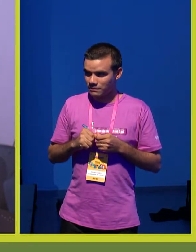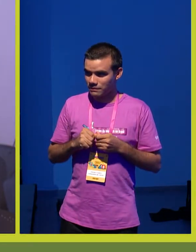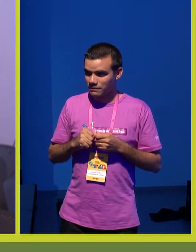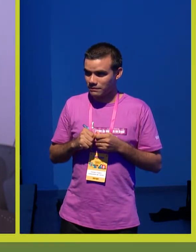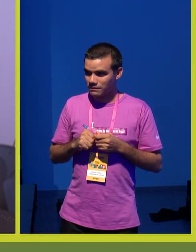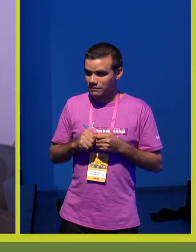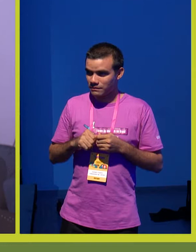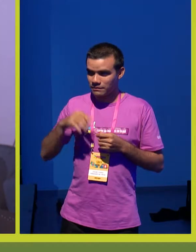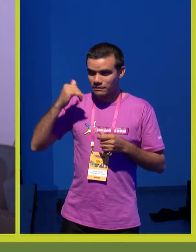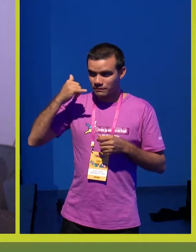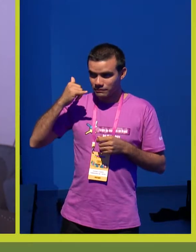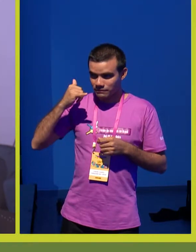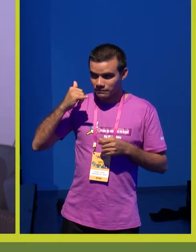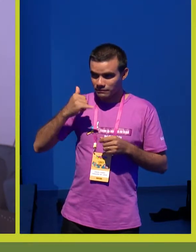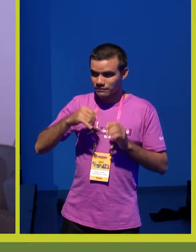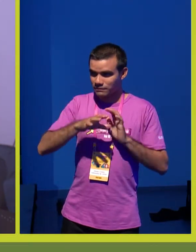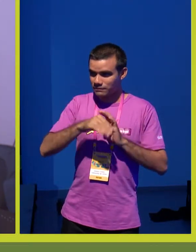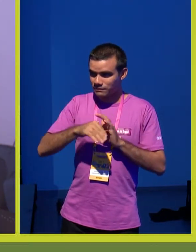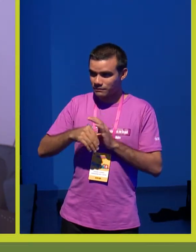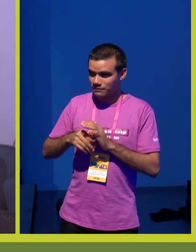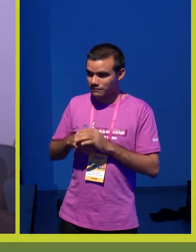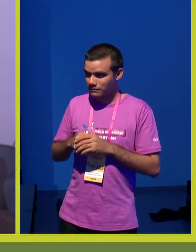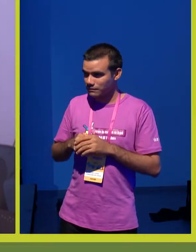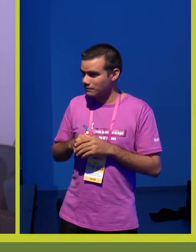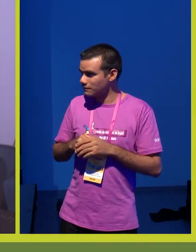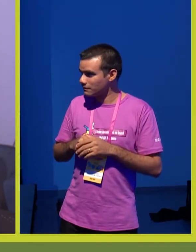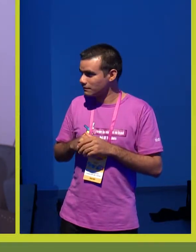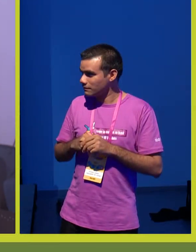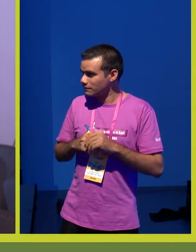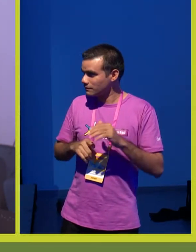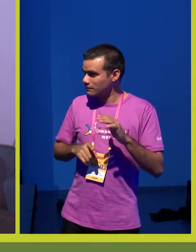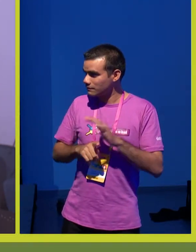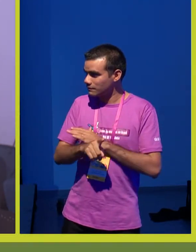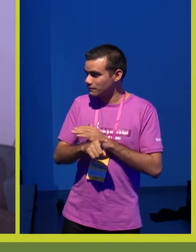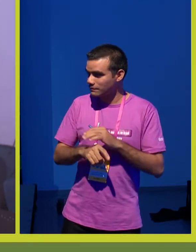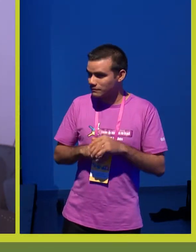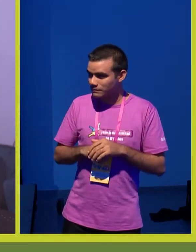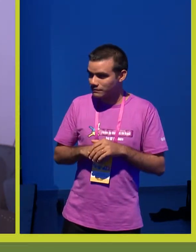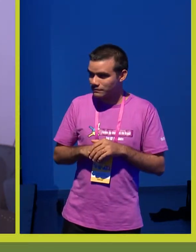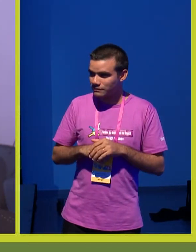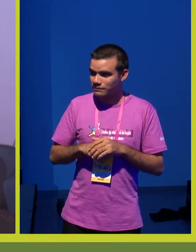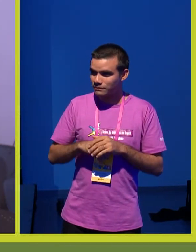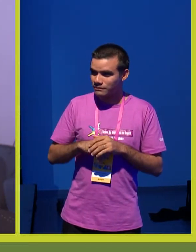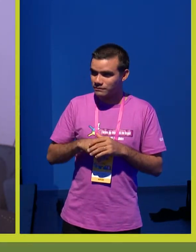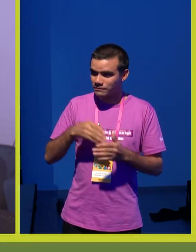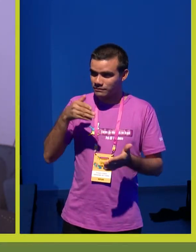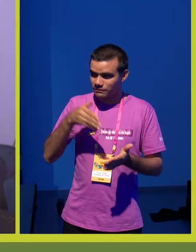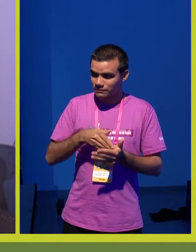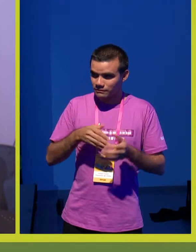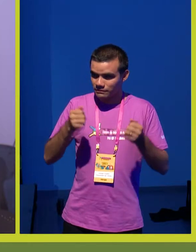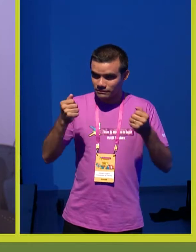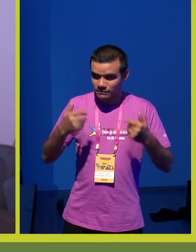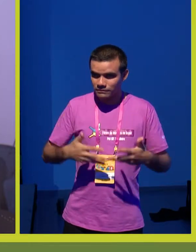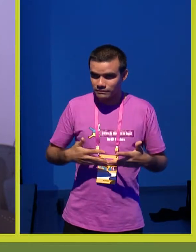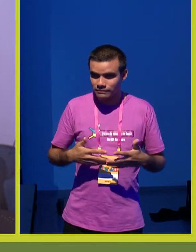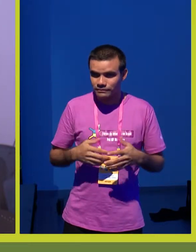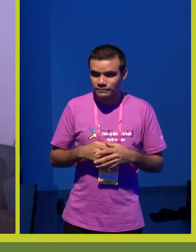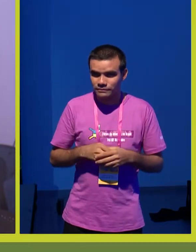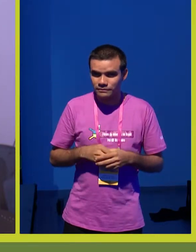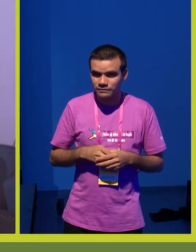próprio celular meu Deus é uma pergunta a próxima pergunta e última eu não entendi na hora que você falou que